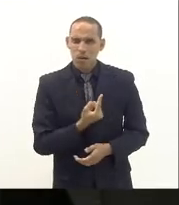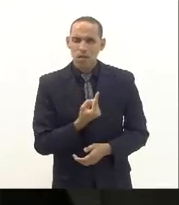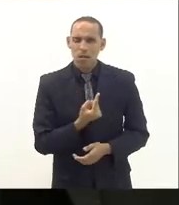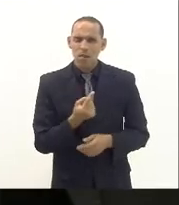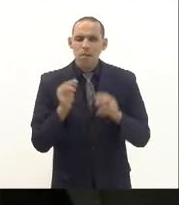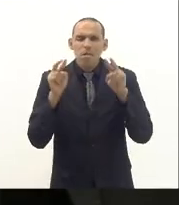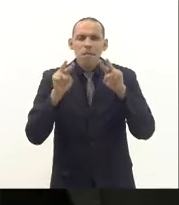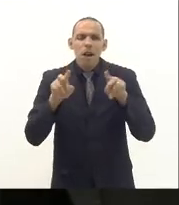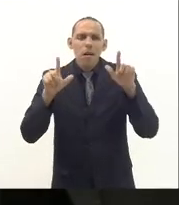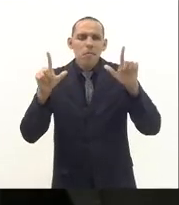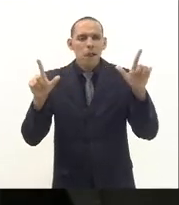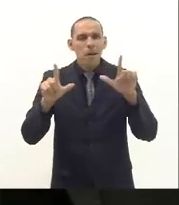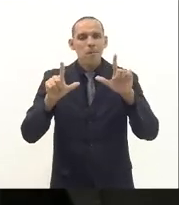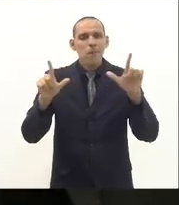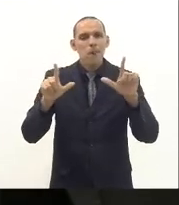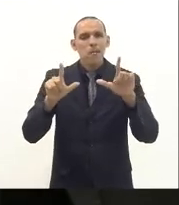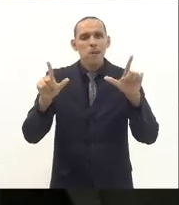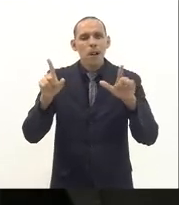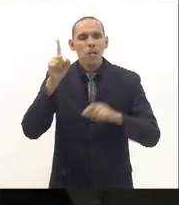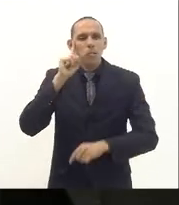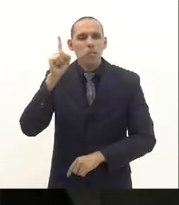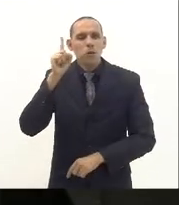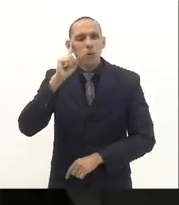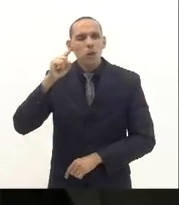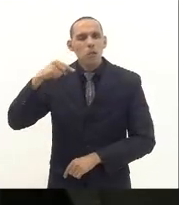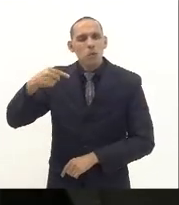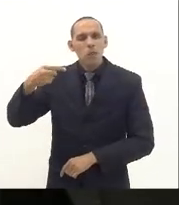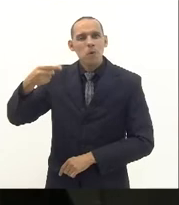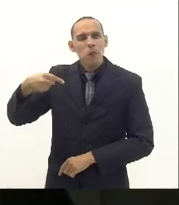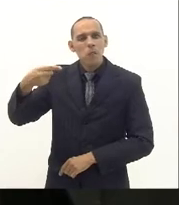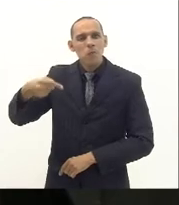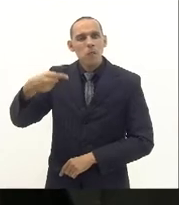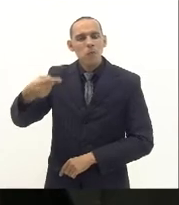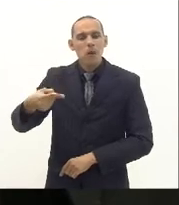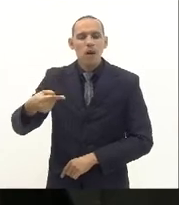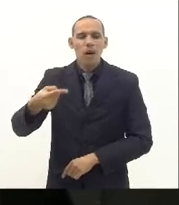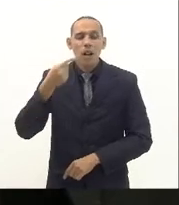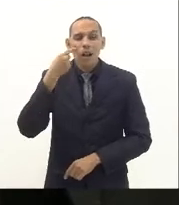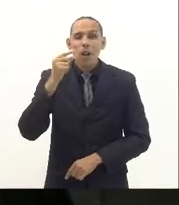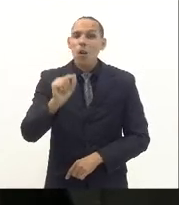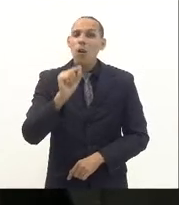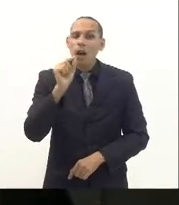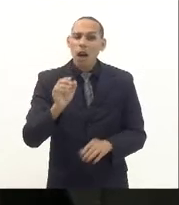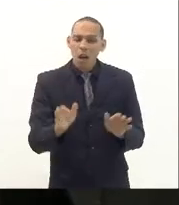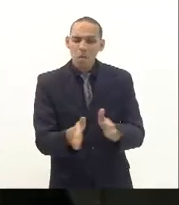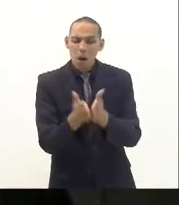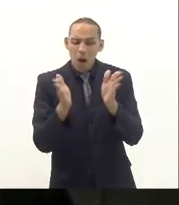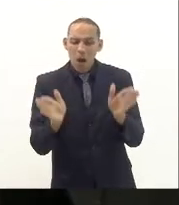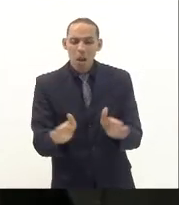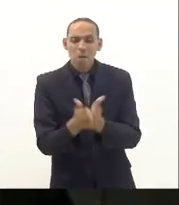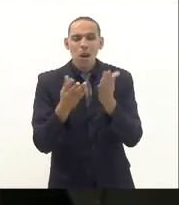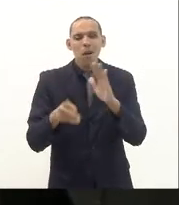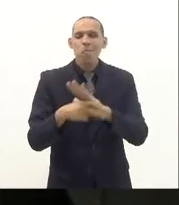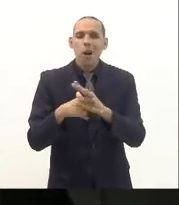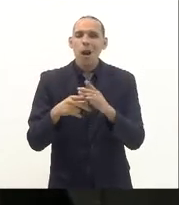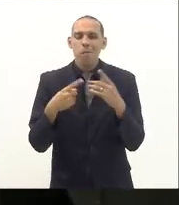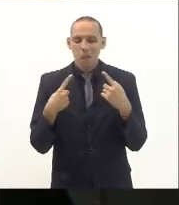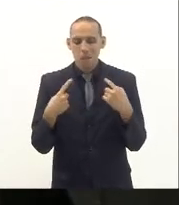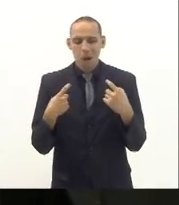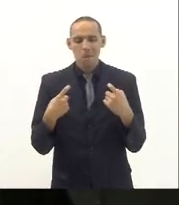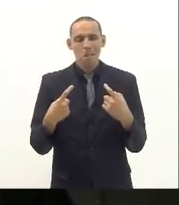para televisão a cada dia se ver a miséria da Guerra